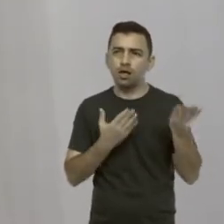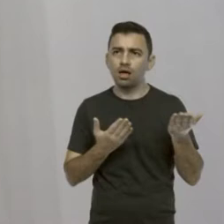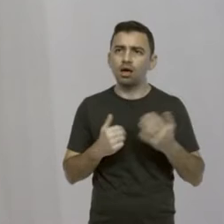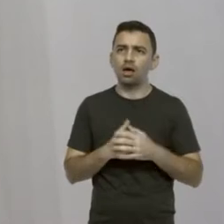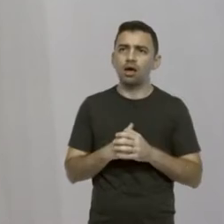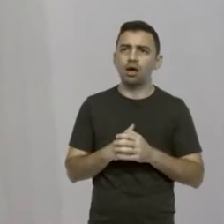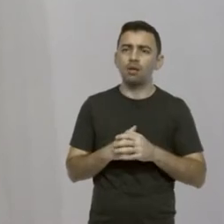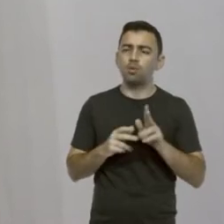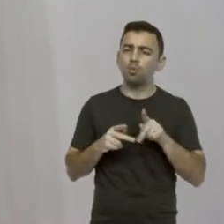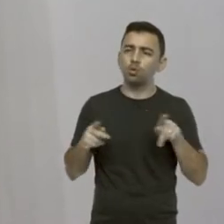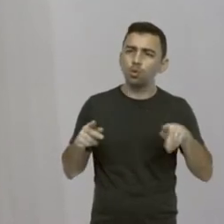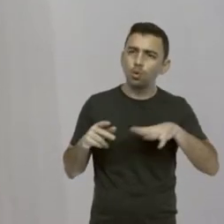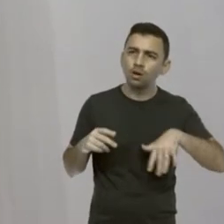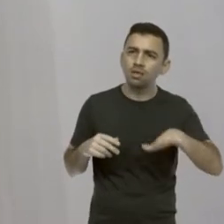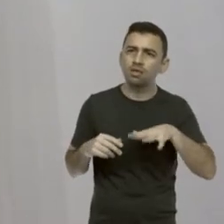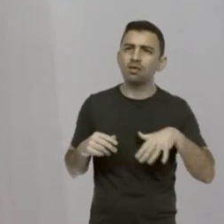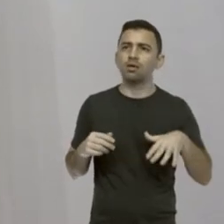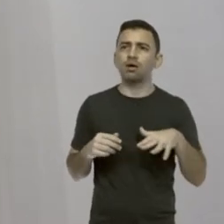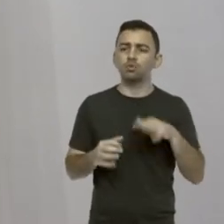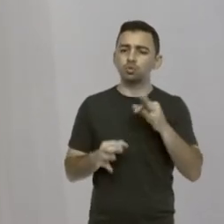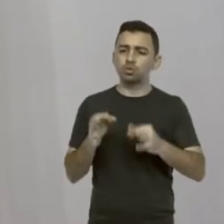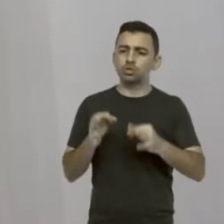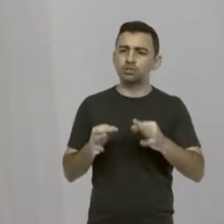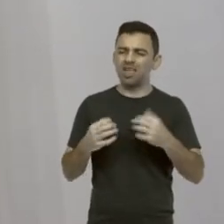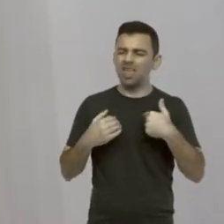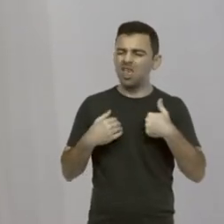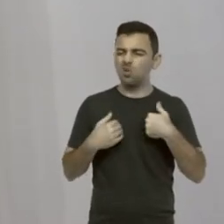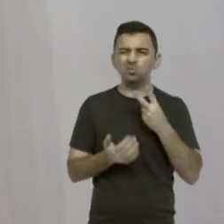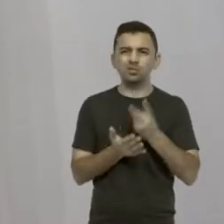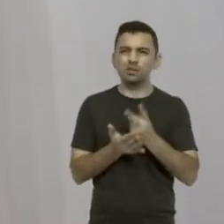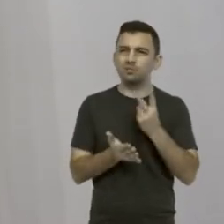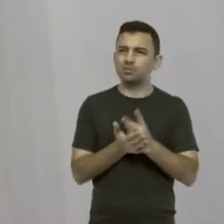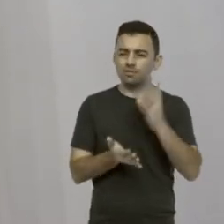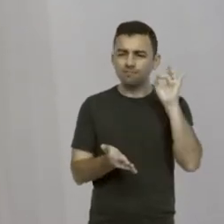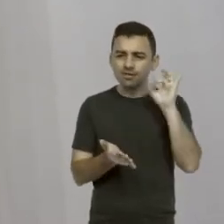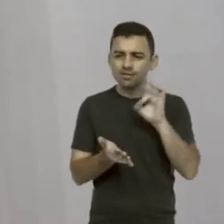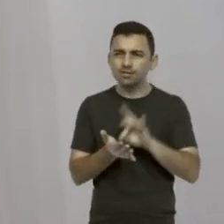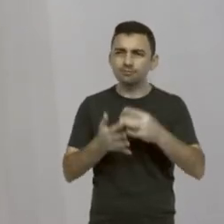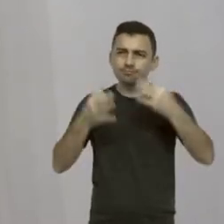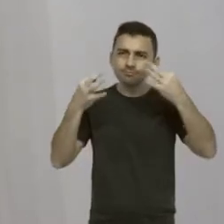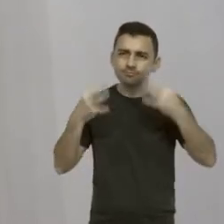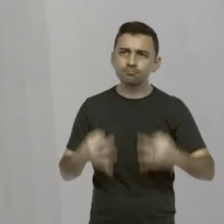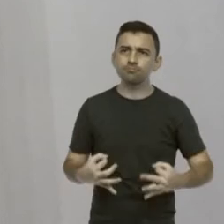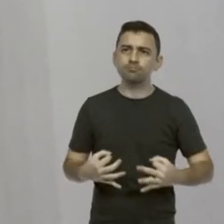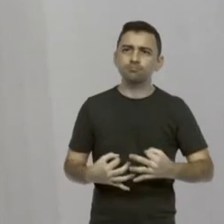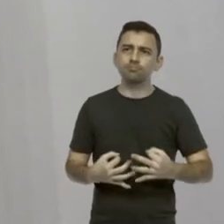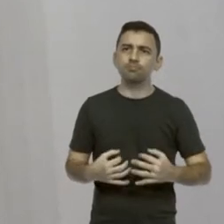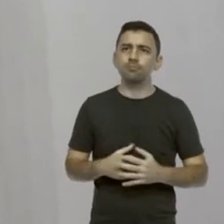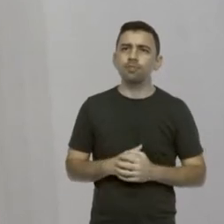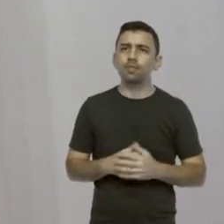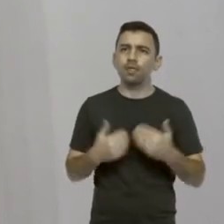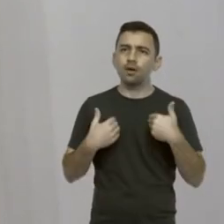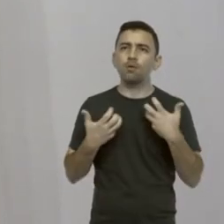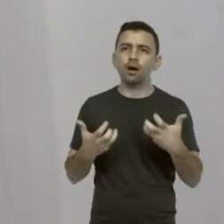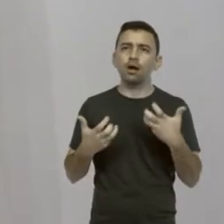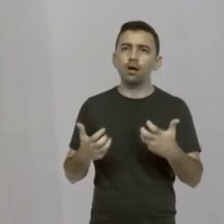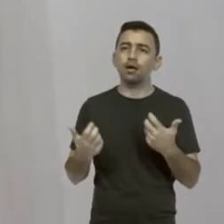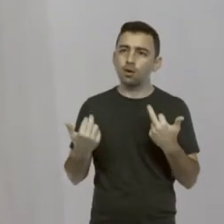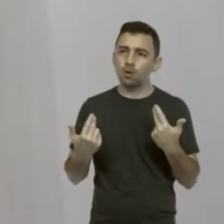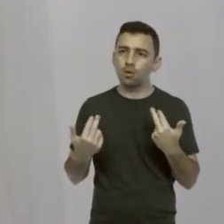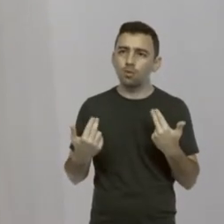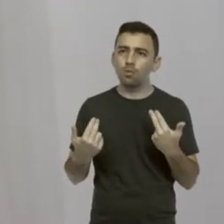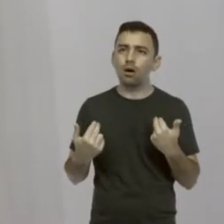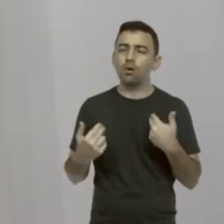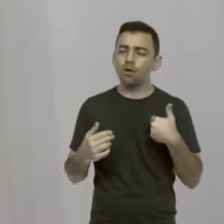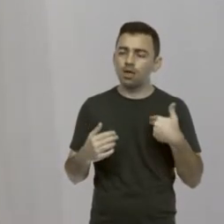justiça, porque sempre agi dentro da verdade, da honestidade e sinceridade. É isso que eu quero fazer aqui. No meu tempo que estiver